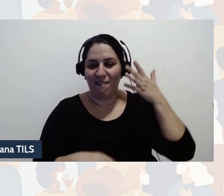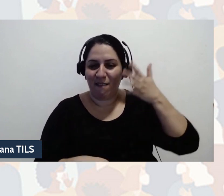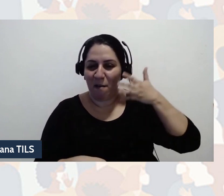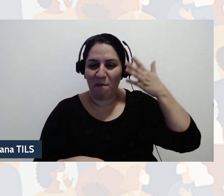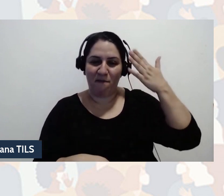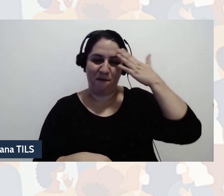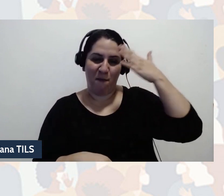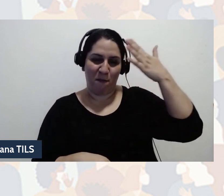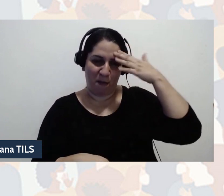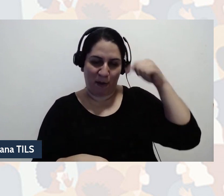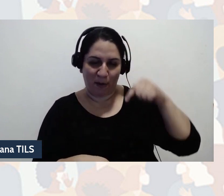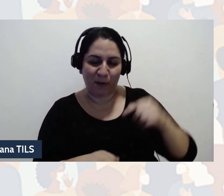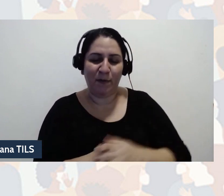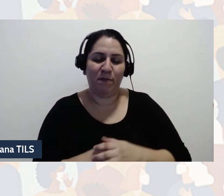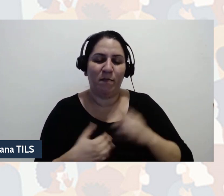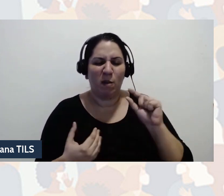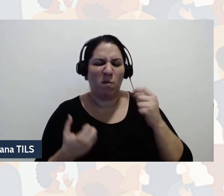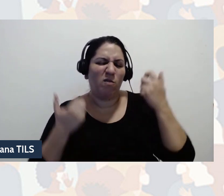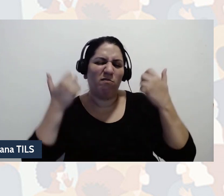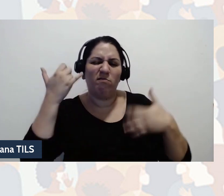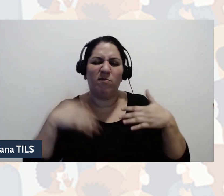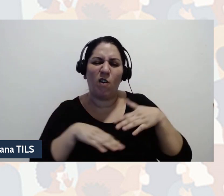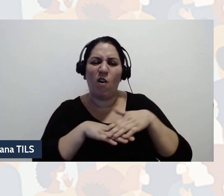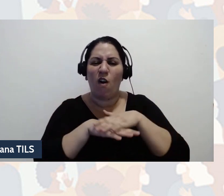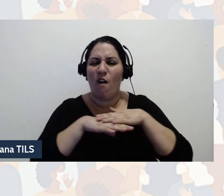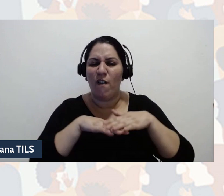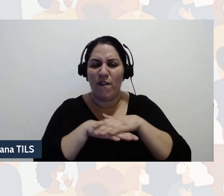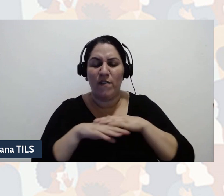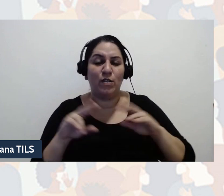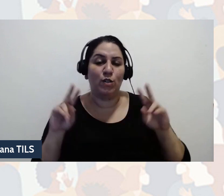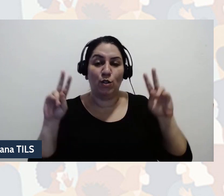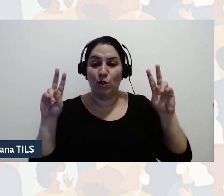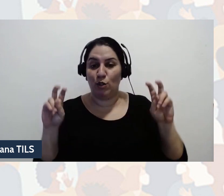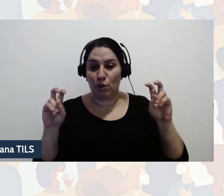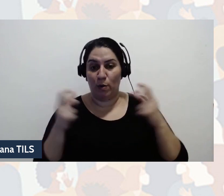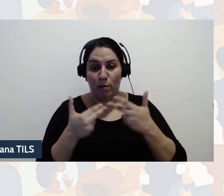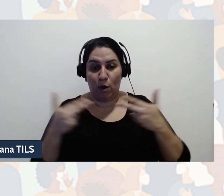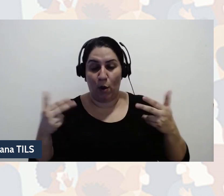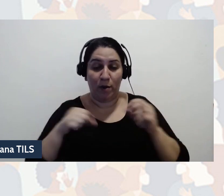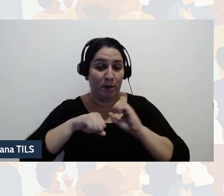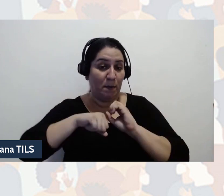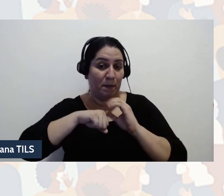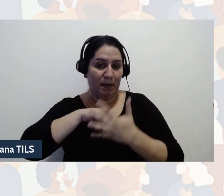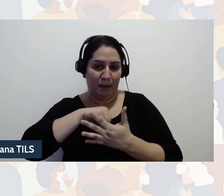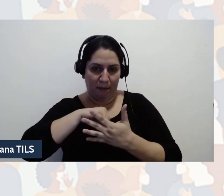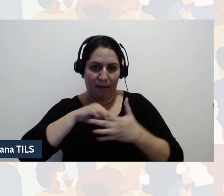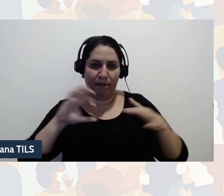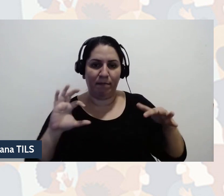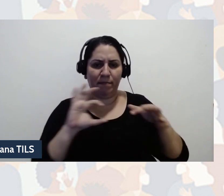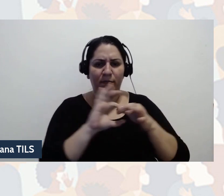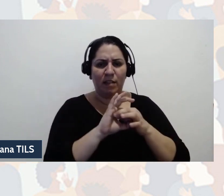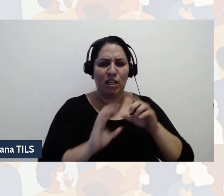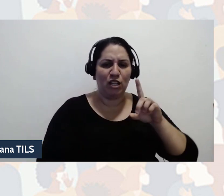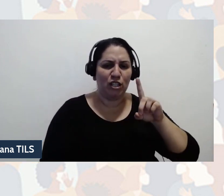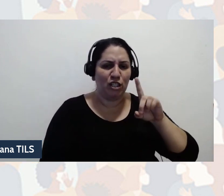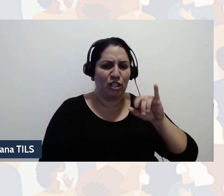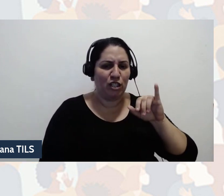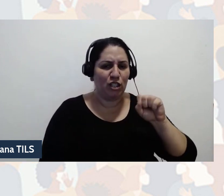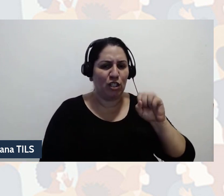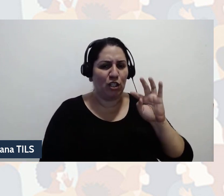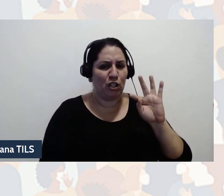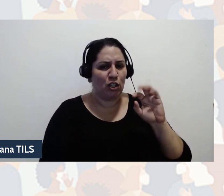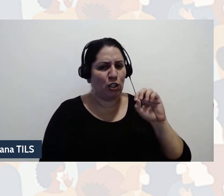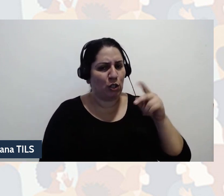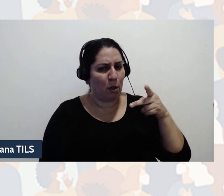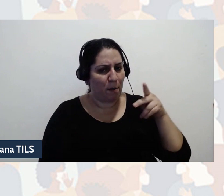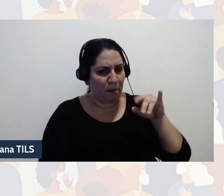vou falar um pouco com vocês sobre as pandemias das distopias literárias, né? Então, assim como nas pandemias